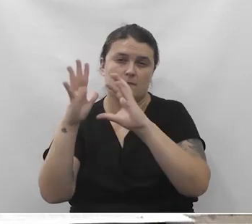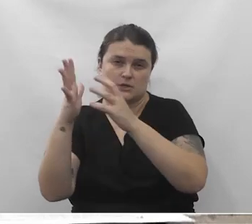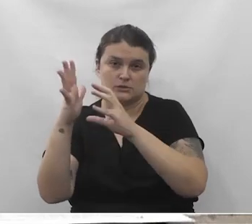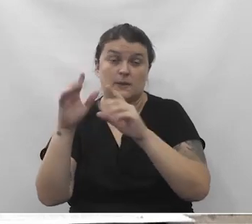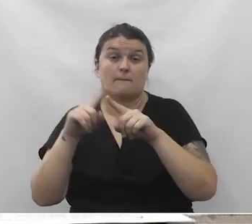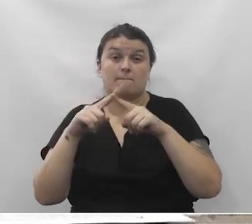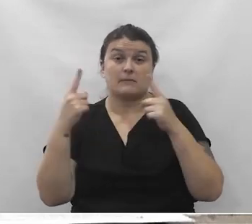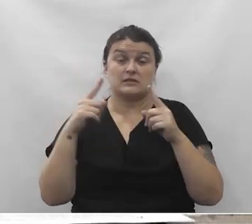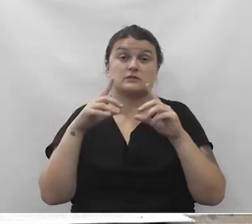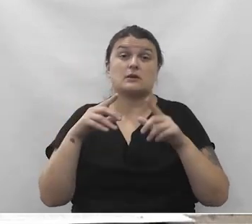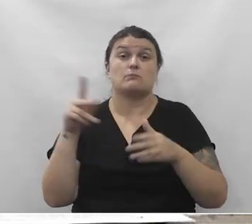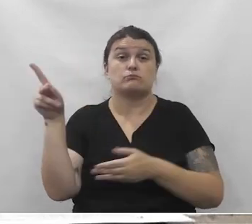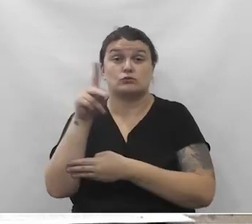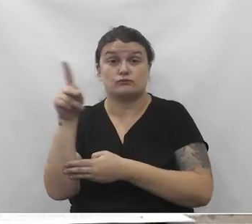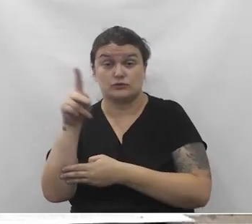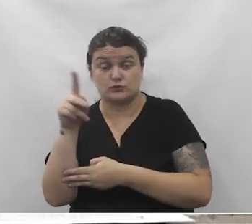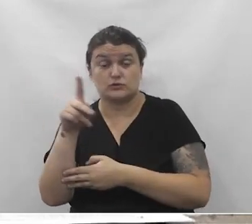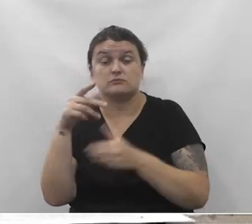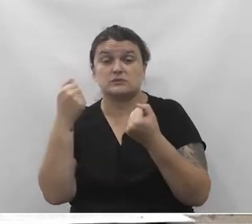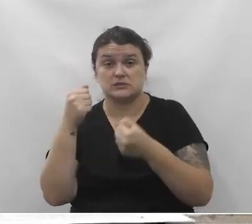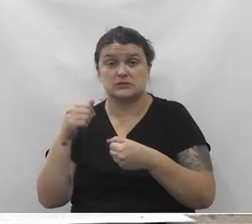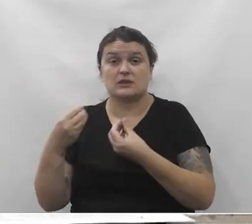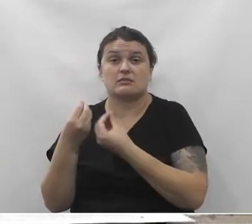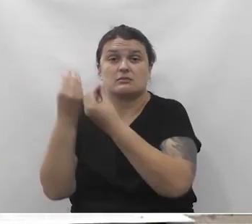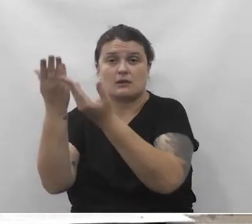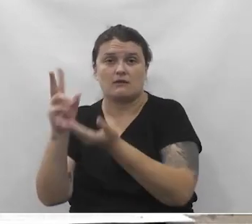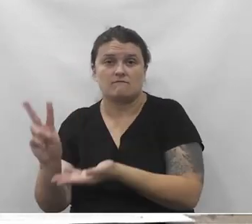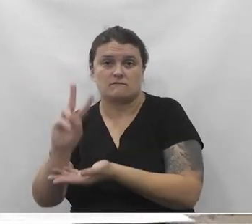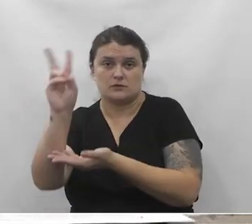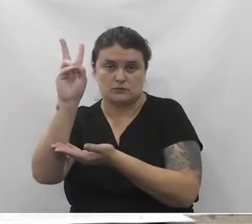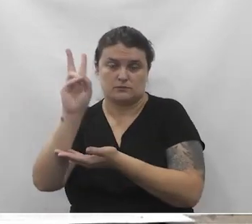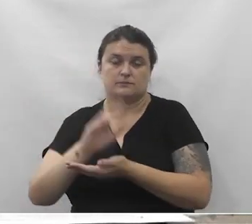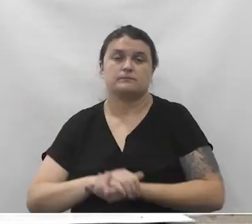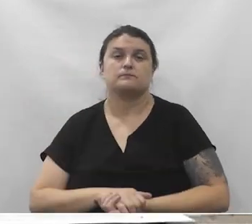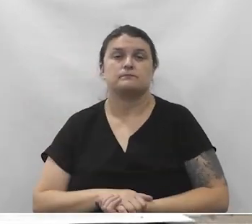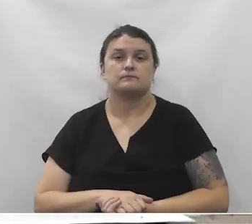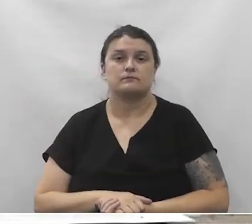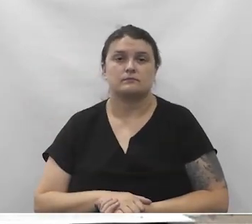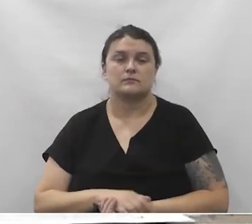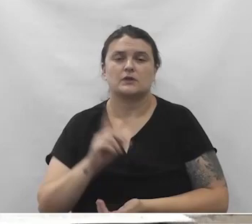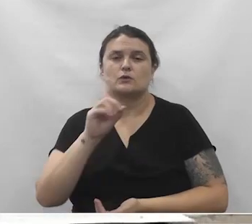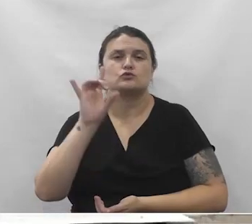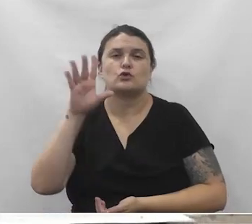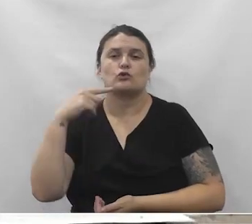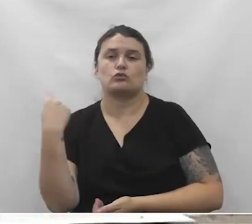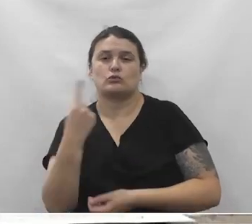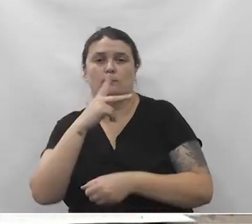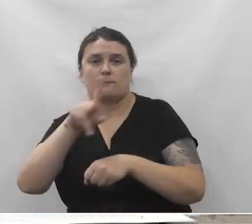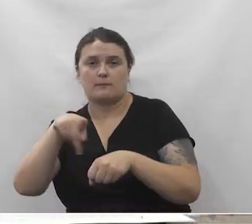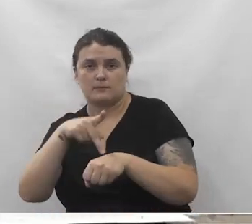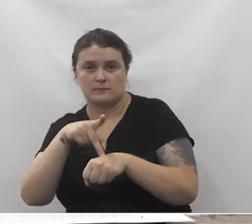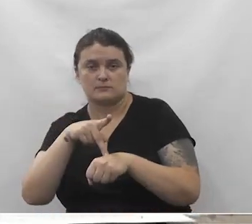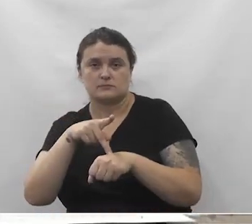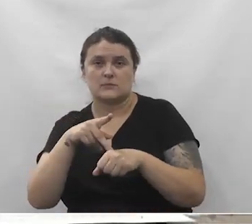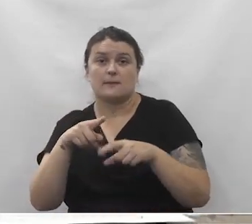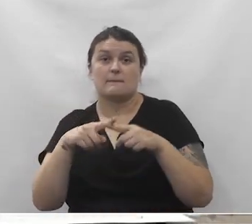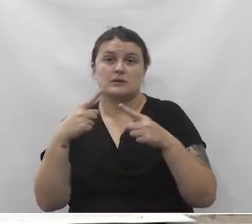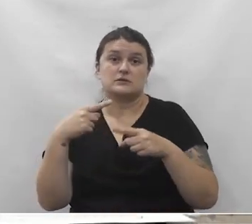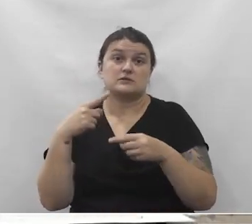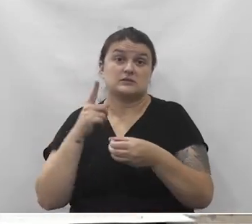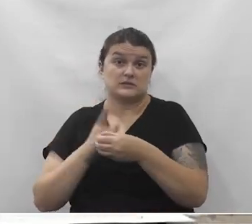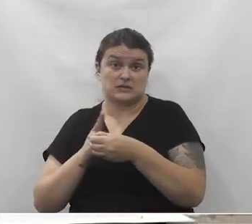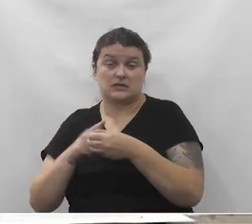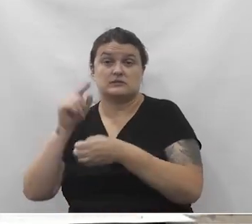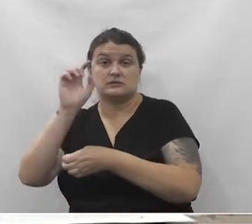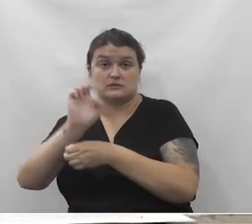mas os professores Dev devem ser muito mais valorizado não só no nosso país né no nosso